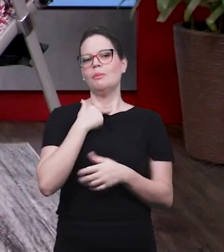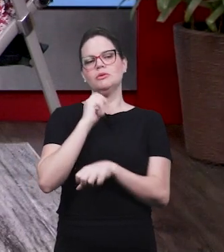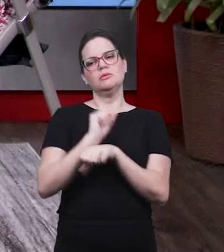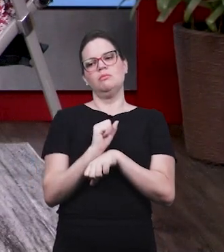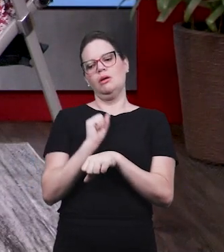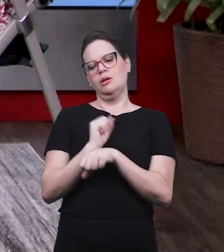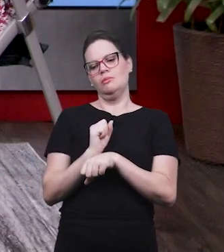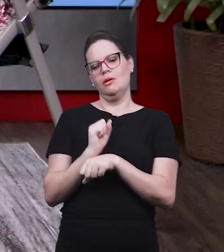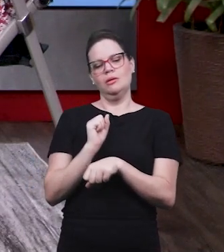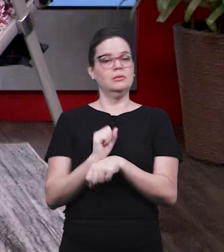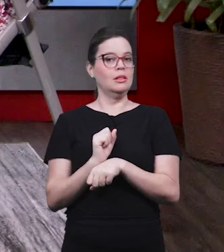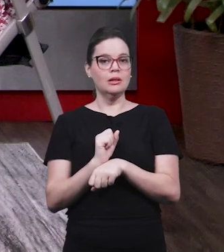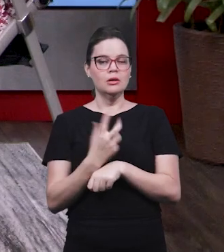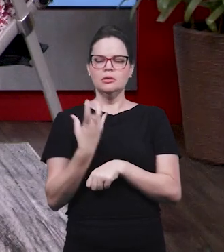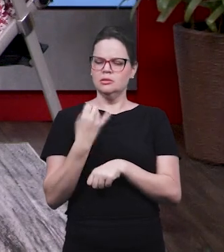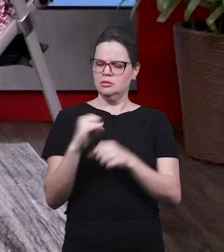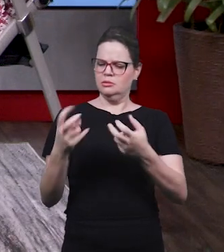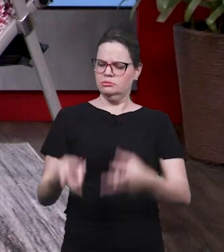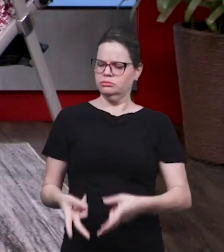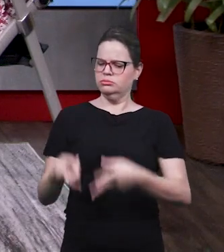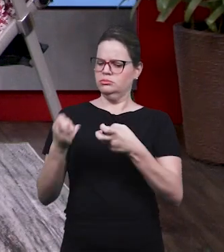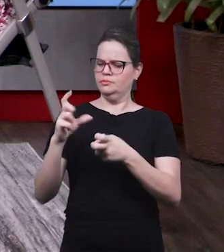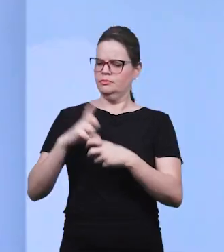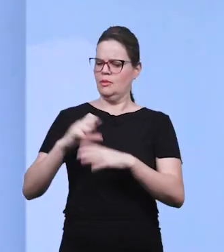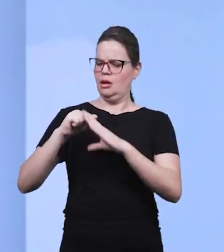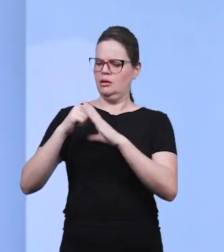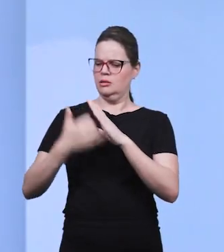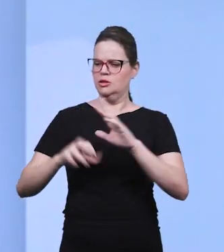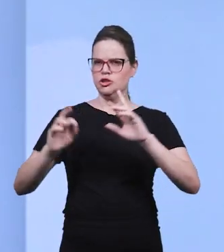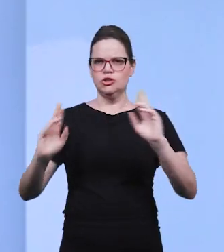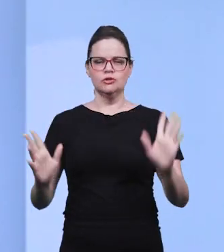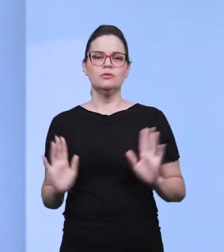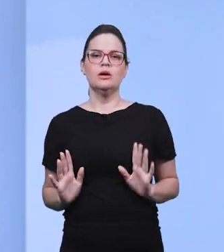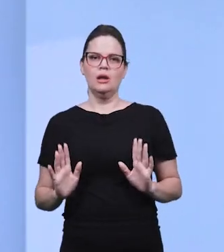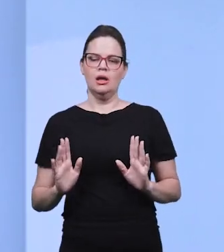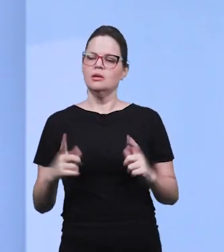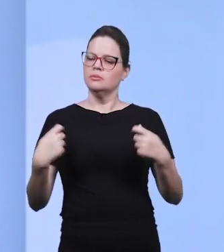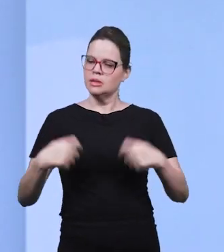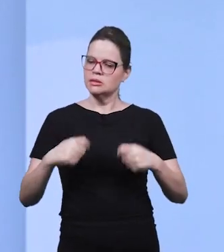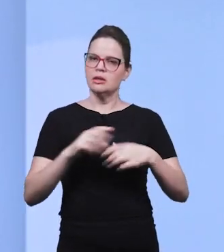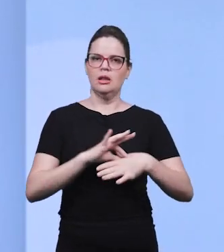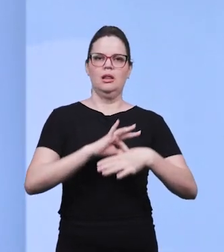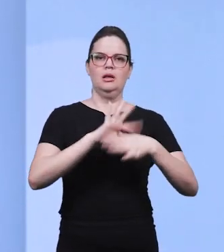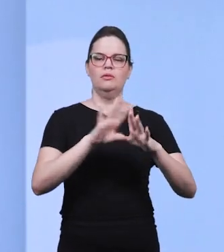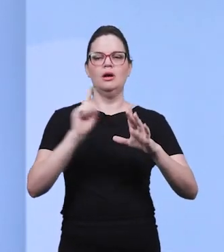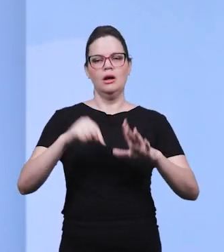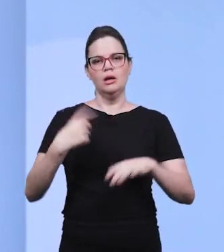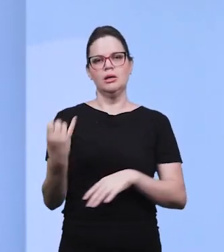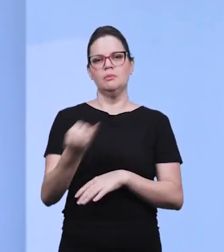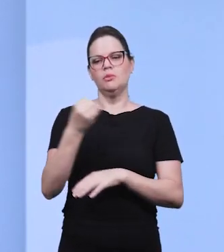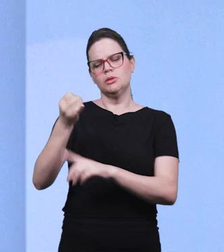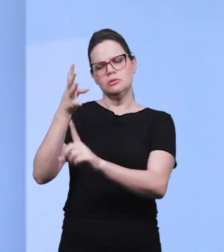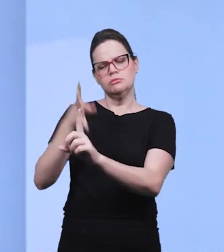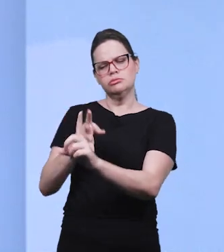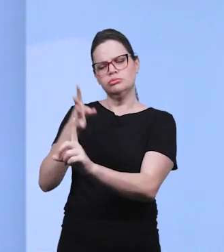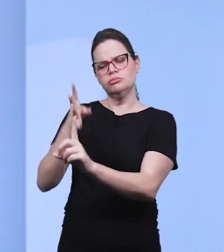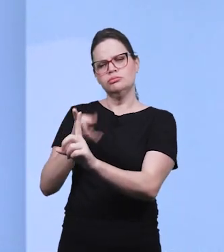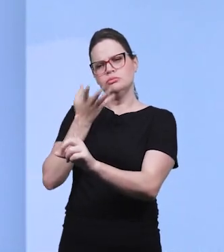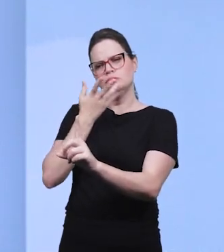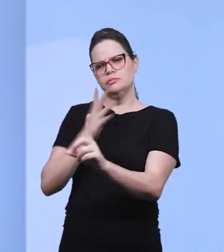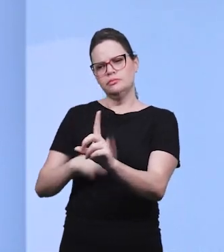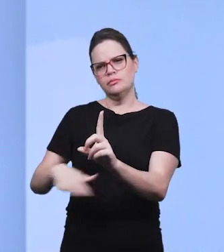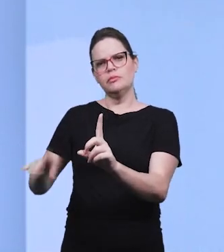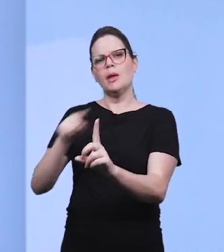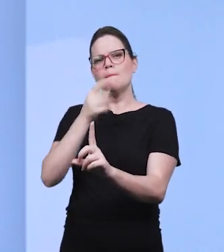É importante não ficar com esse conceito de que cada criança tem o seu tempo. É importante observar a criança, ter esse conhecimento